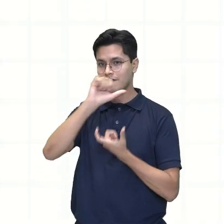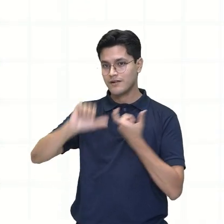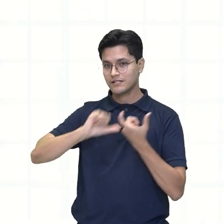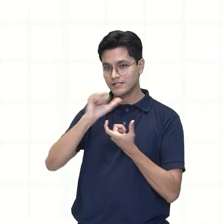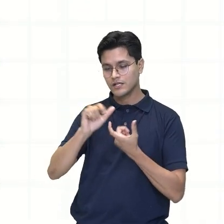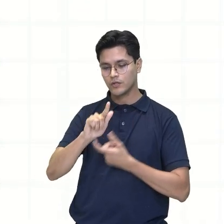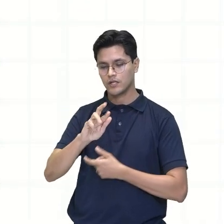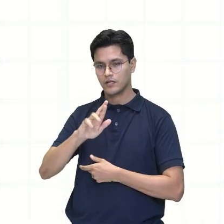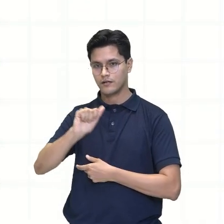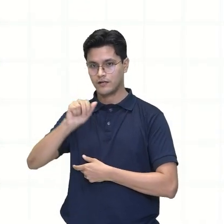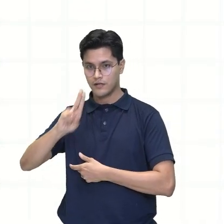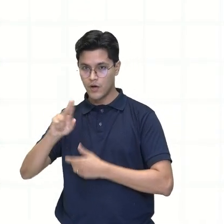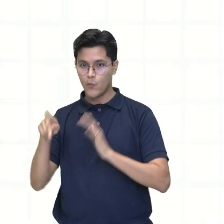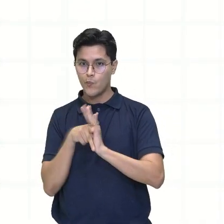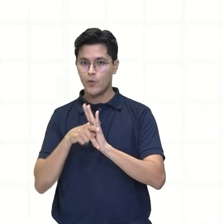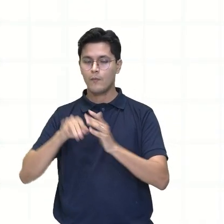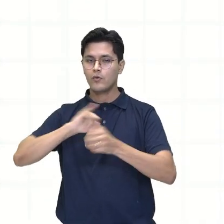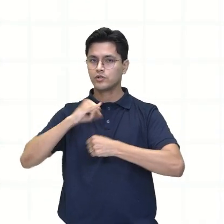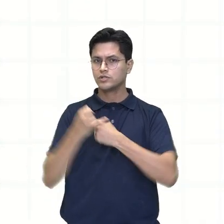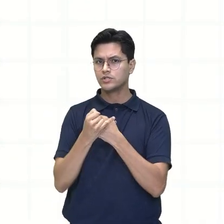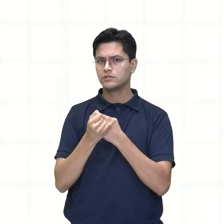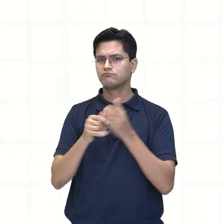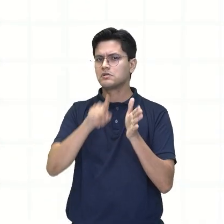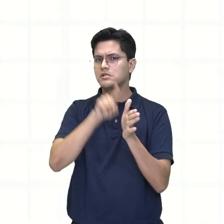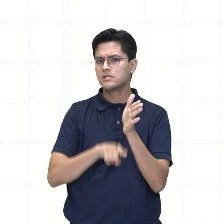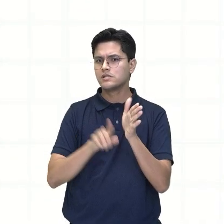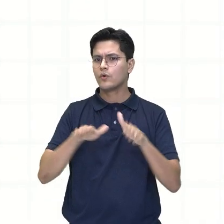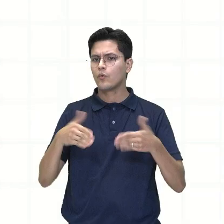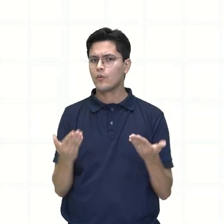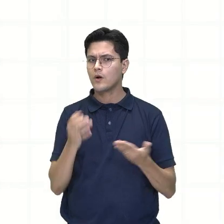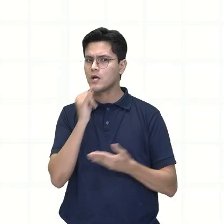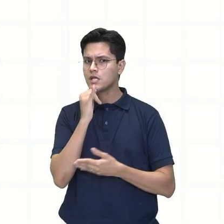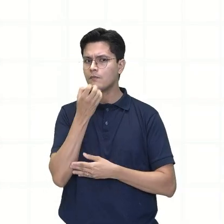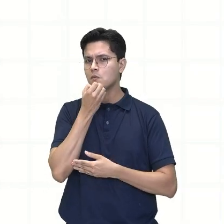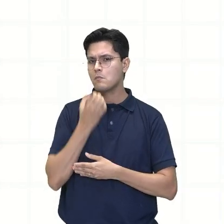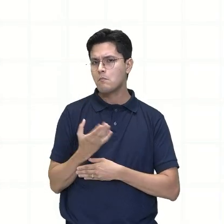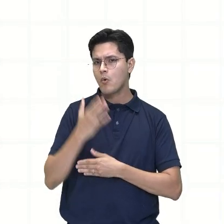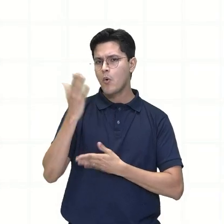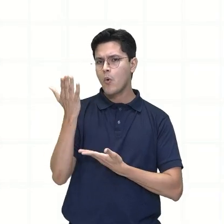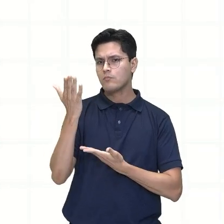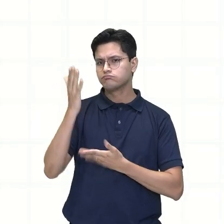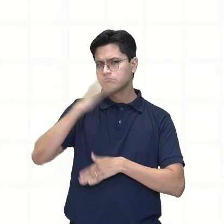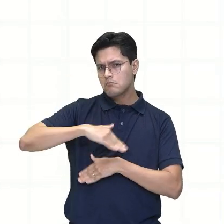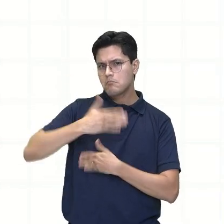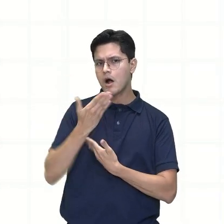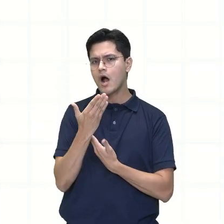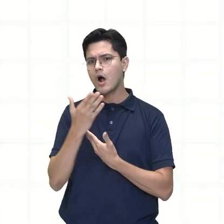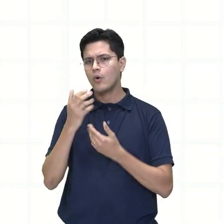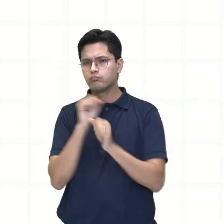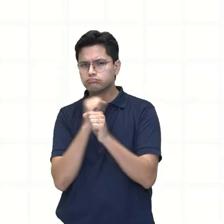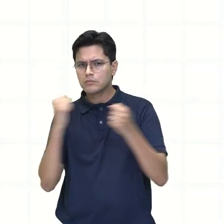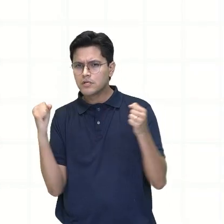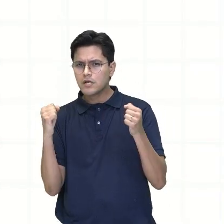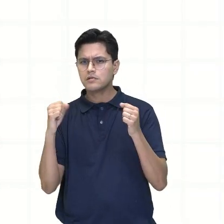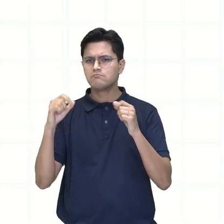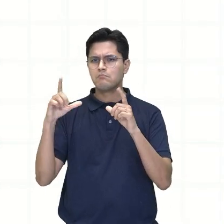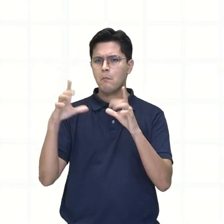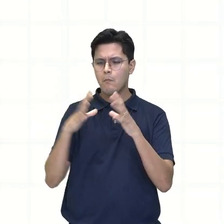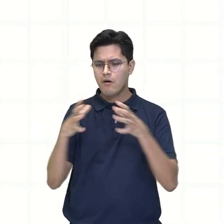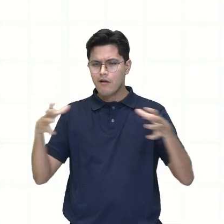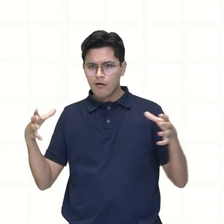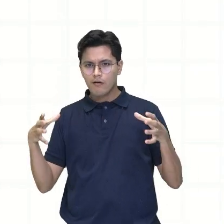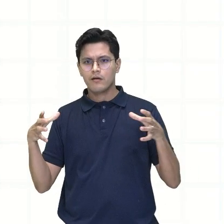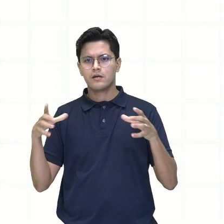dos adjetivos. Quais são esses adjetivos? Bom, mal, grande e pequeno. Ó, o adjetivo bom, comparativo de